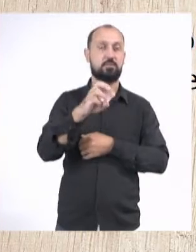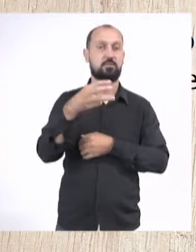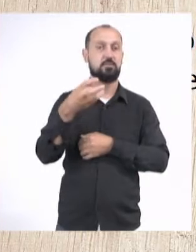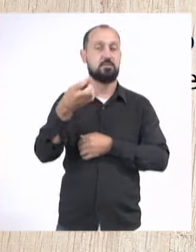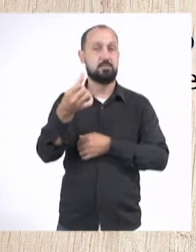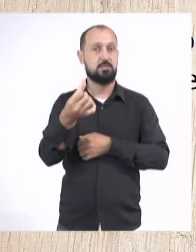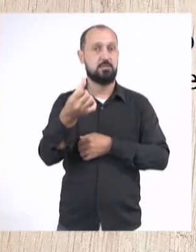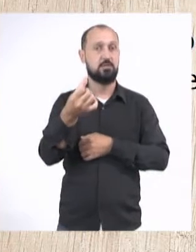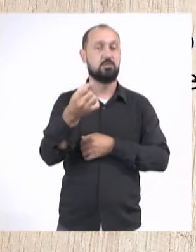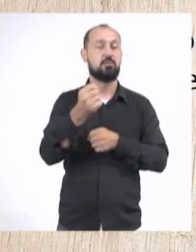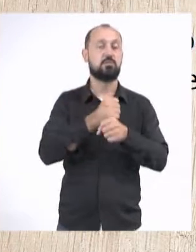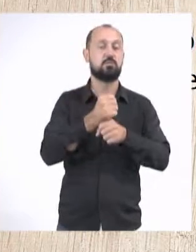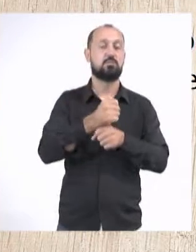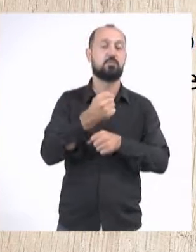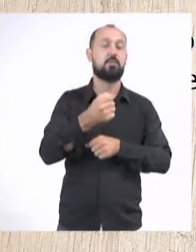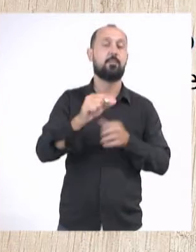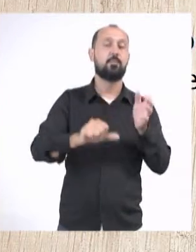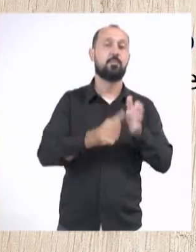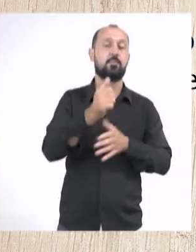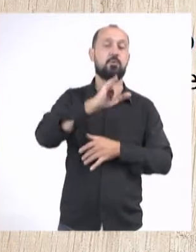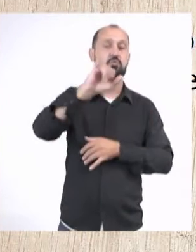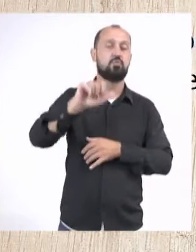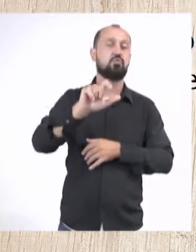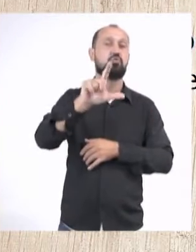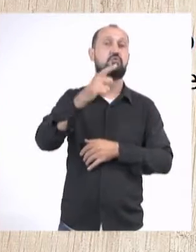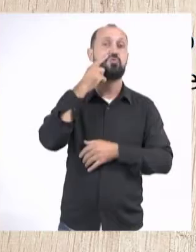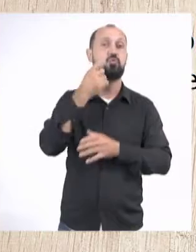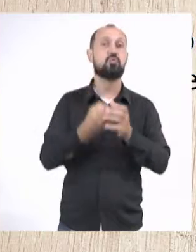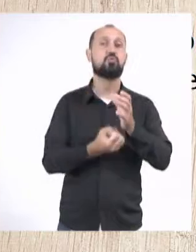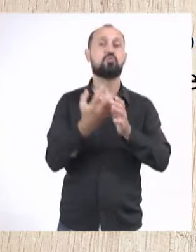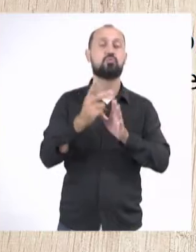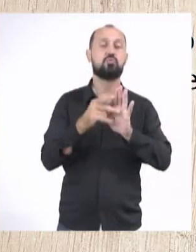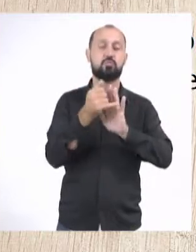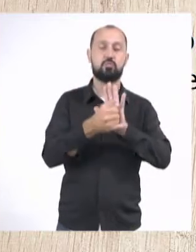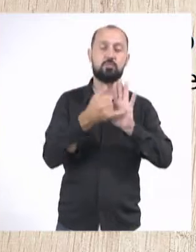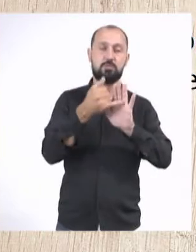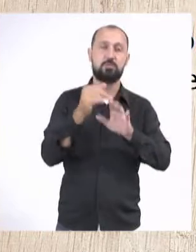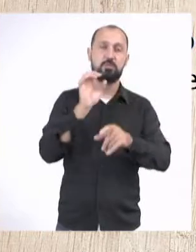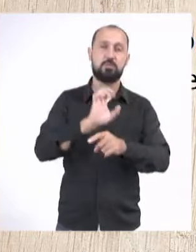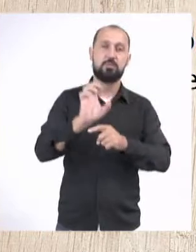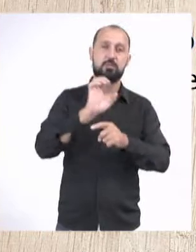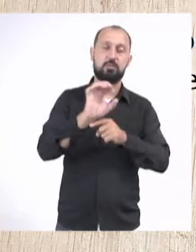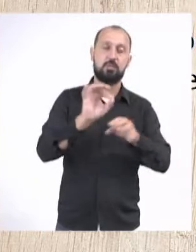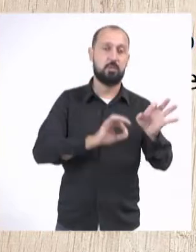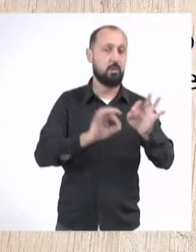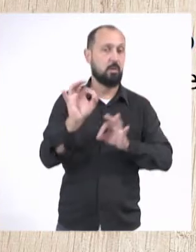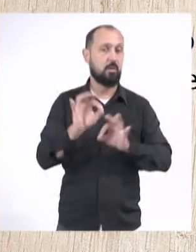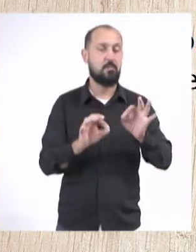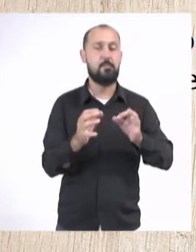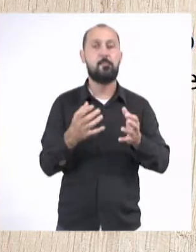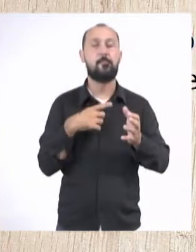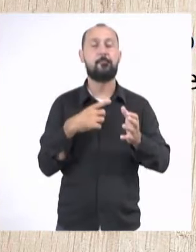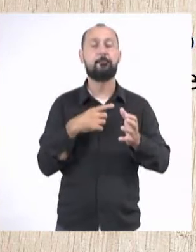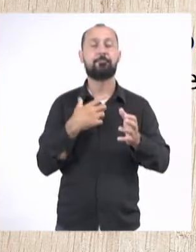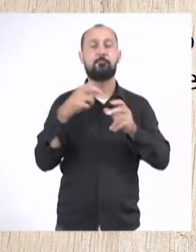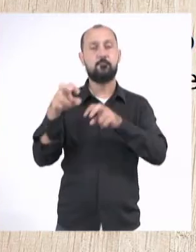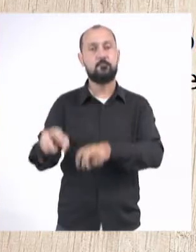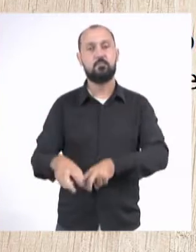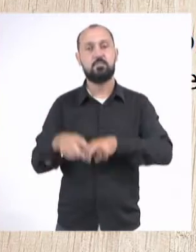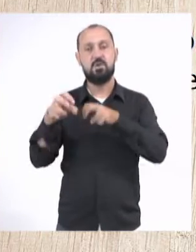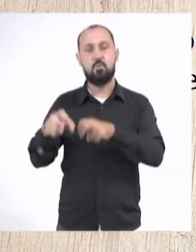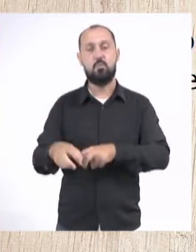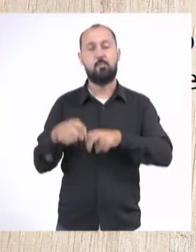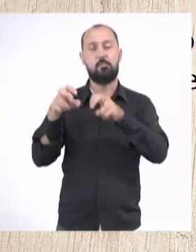10.536, de 1º de julho de 2019, que institui o Programa Estadual de Compras Governamentais de Agricultura Familiar